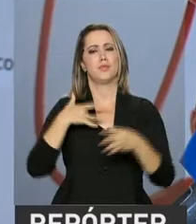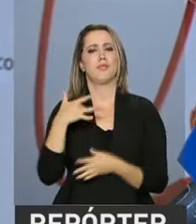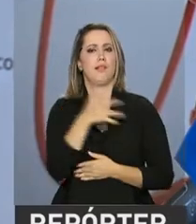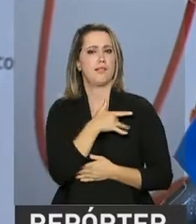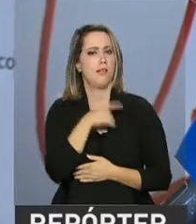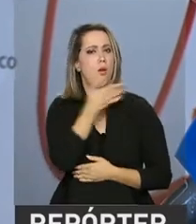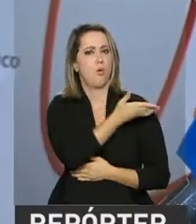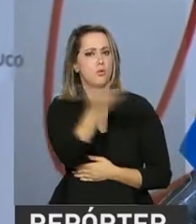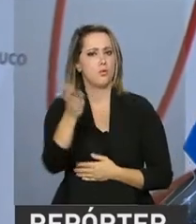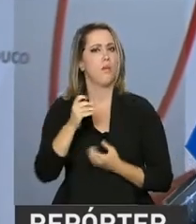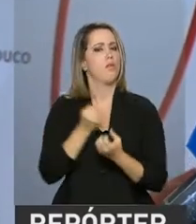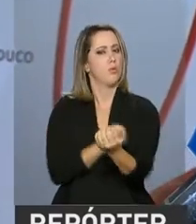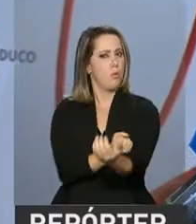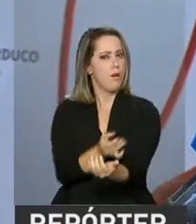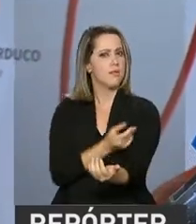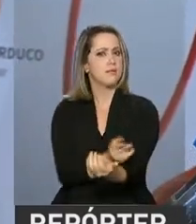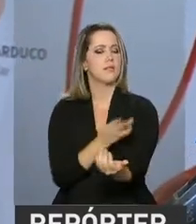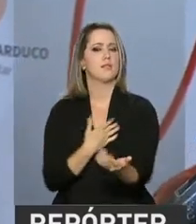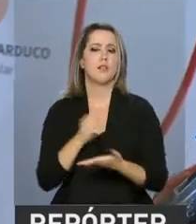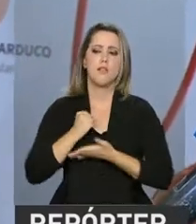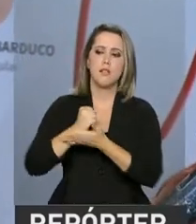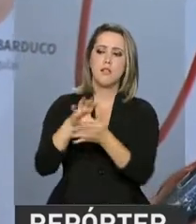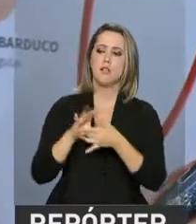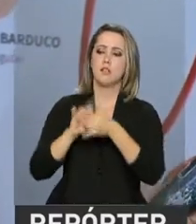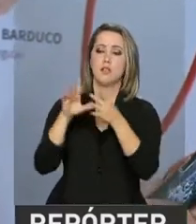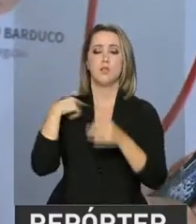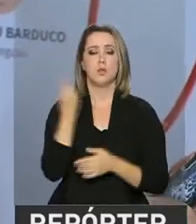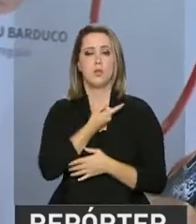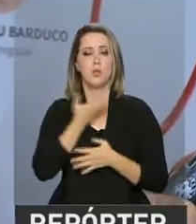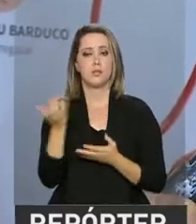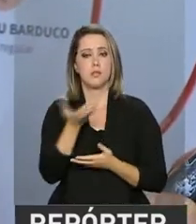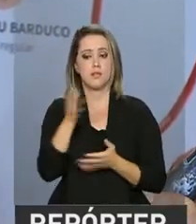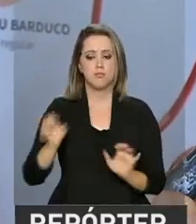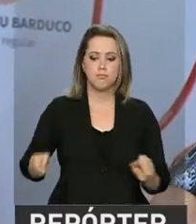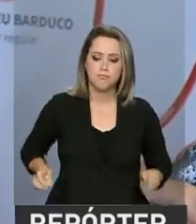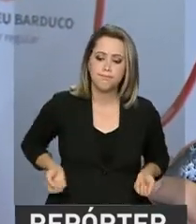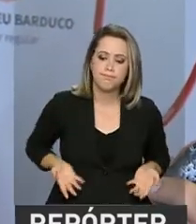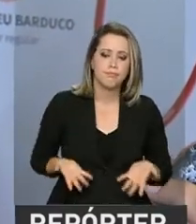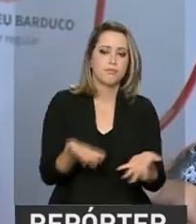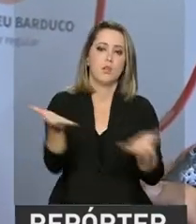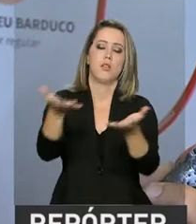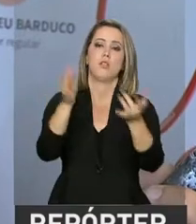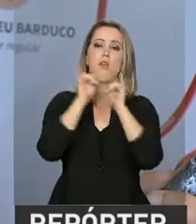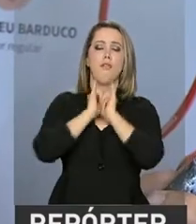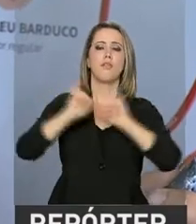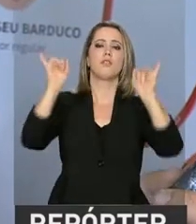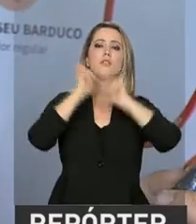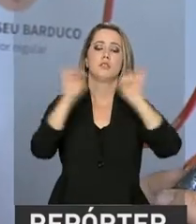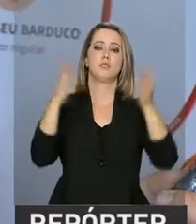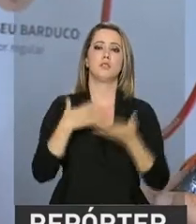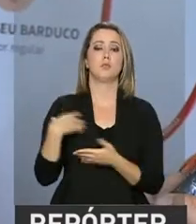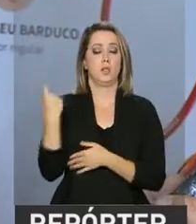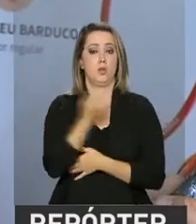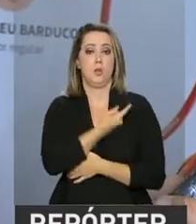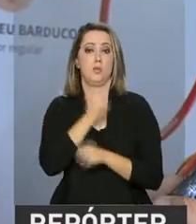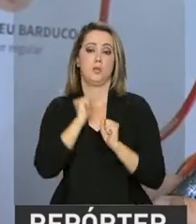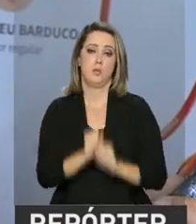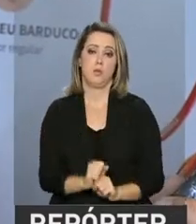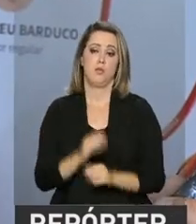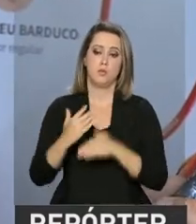sangue, este ato voluntário que nós queremos estimular e por isso estamos aqui lançando a campanha para conseguirmos